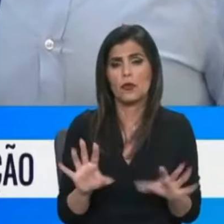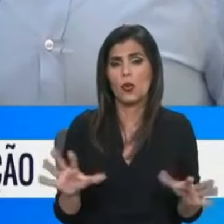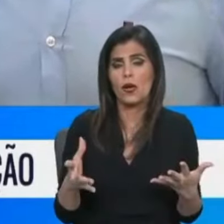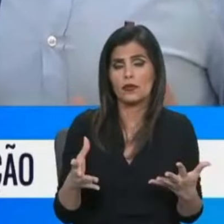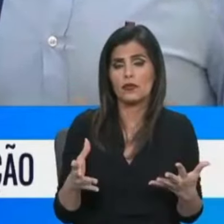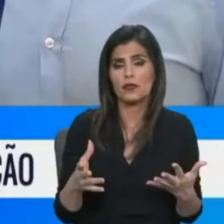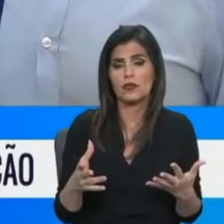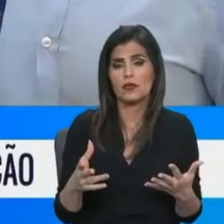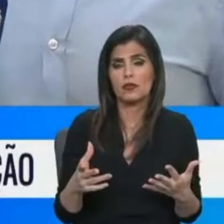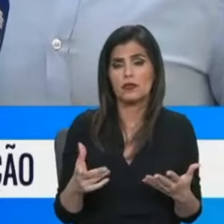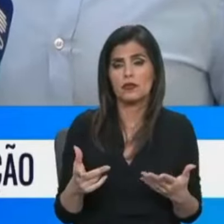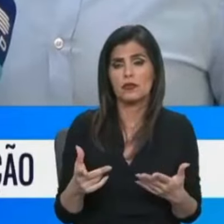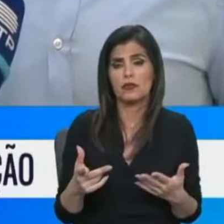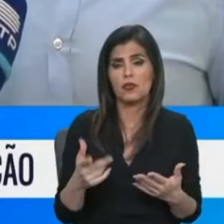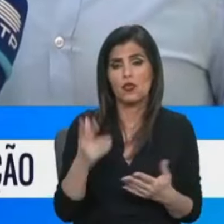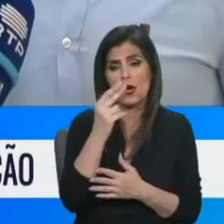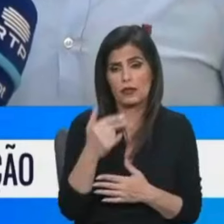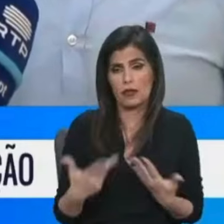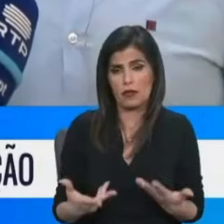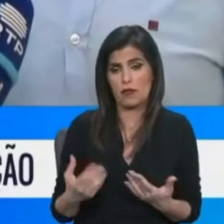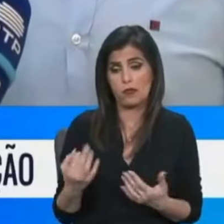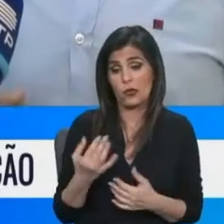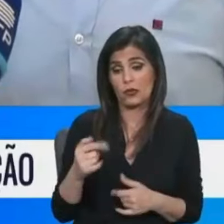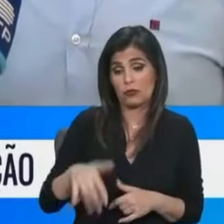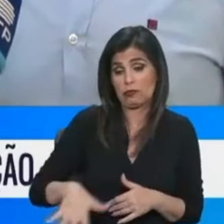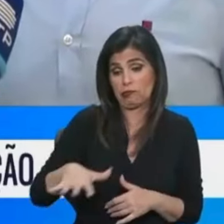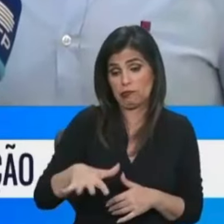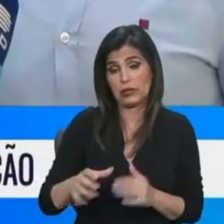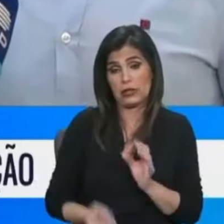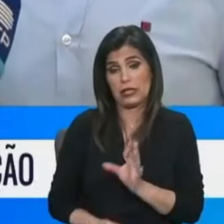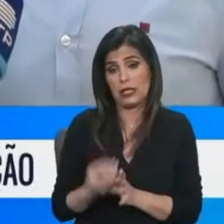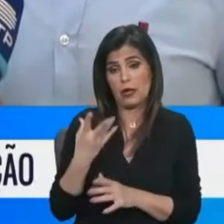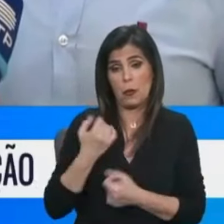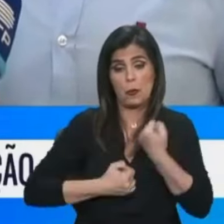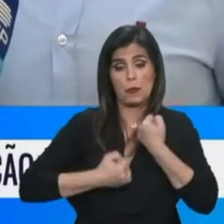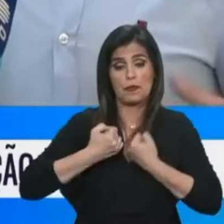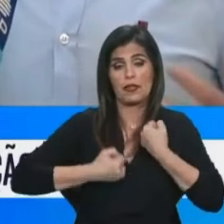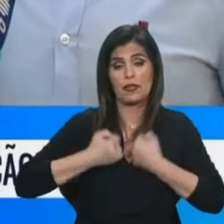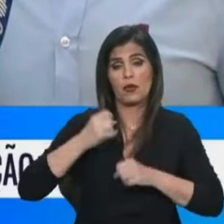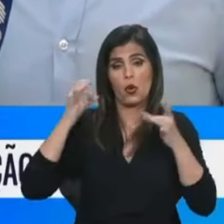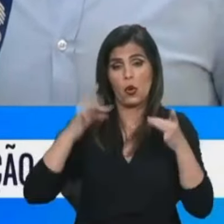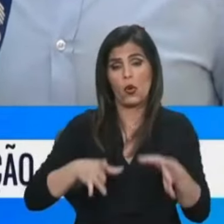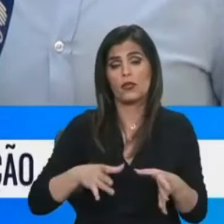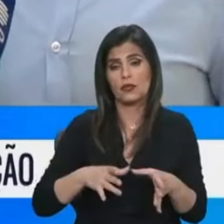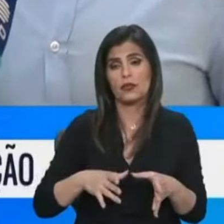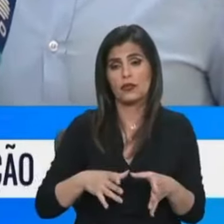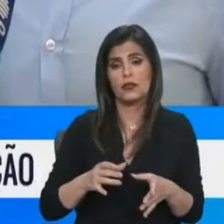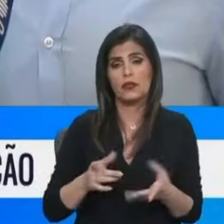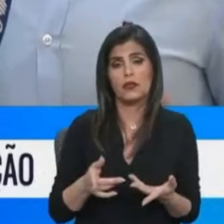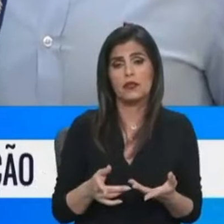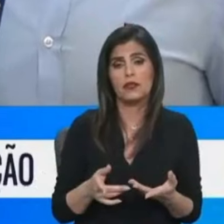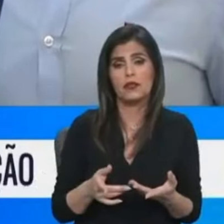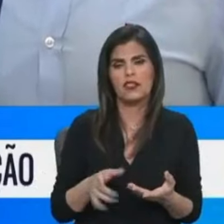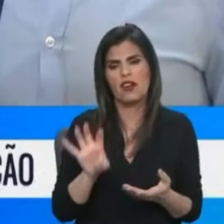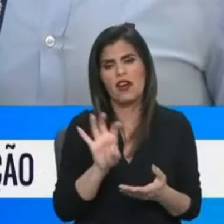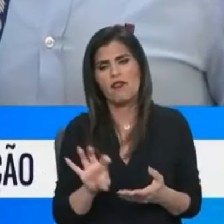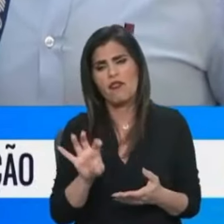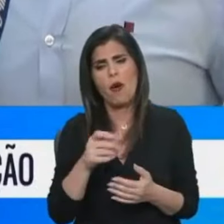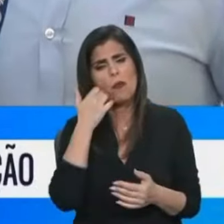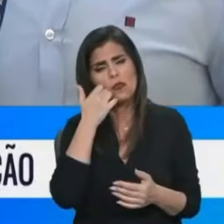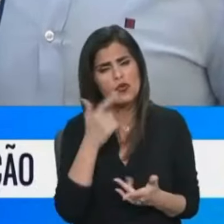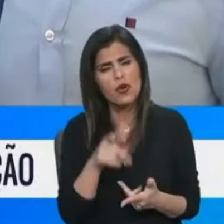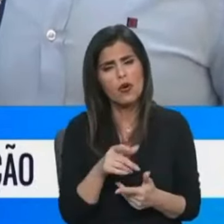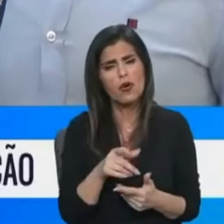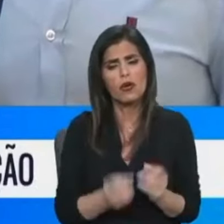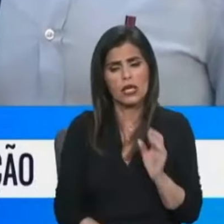os artistas contemporâneos do Porto criaram uma manifestação contra o esteticismo do museu e o que deu